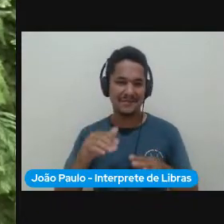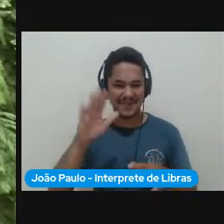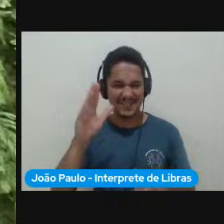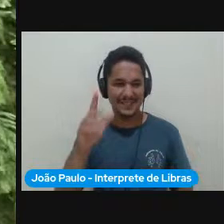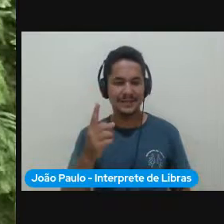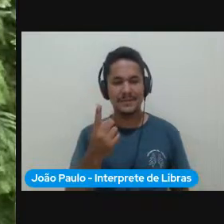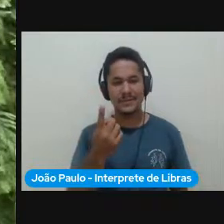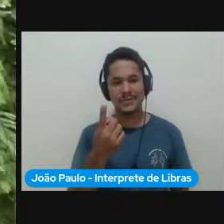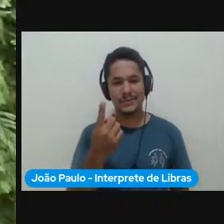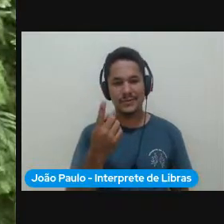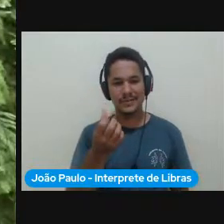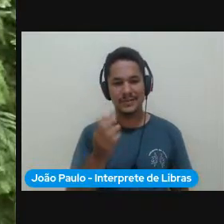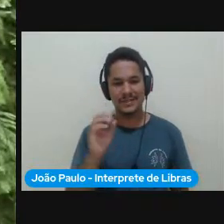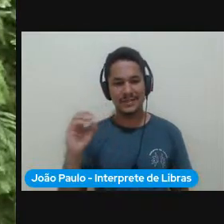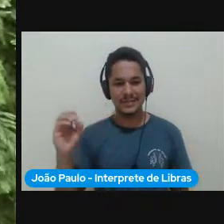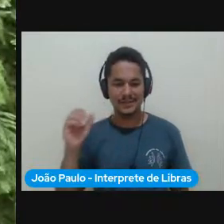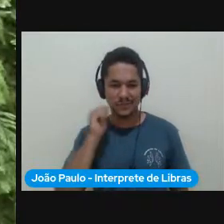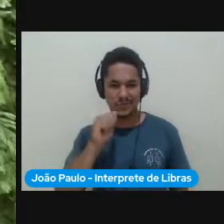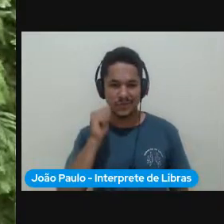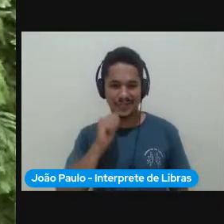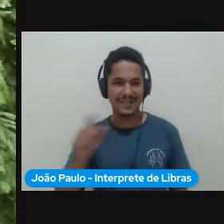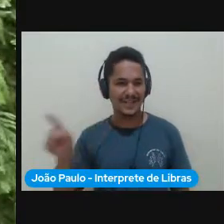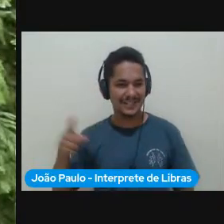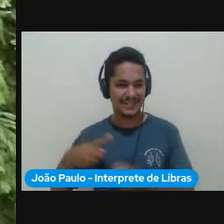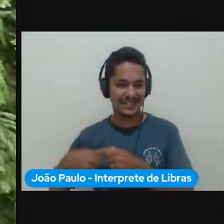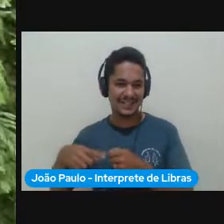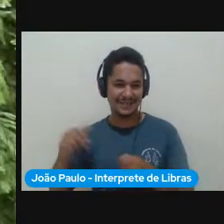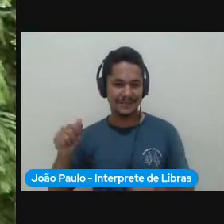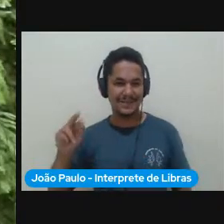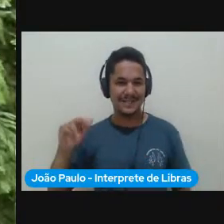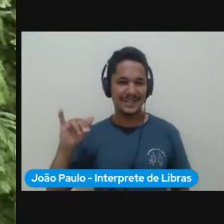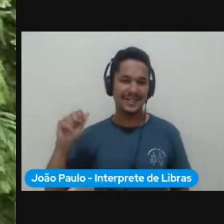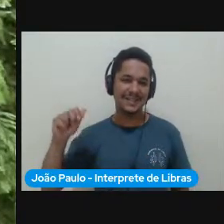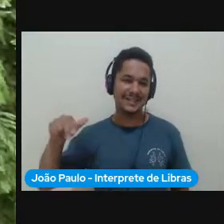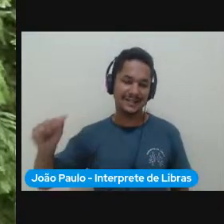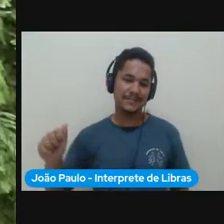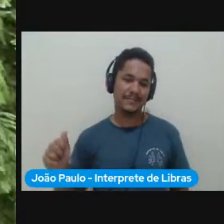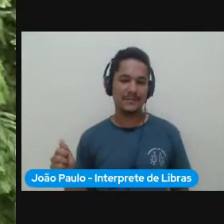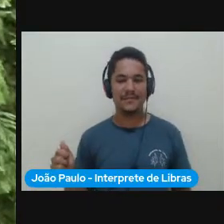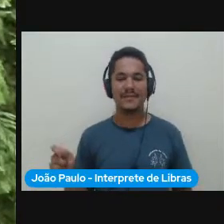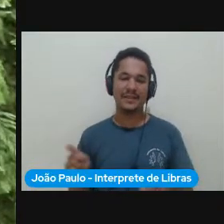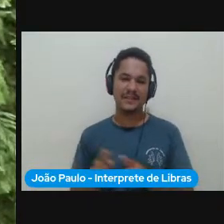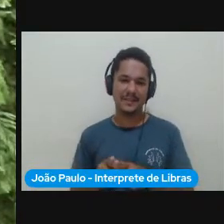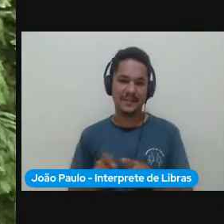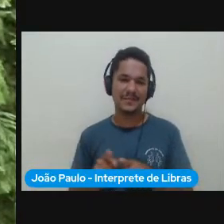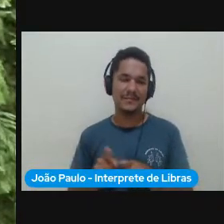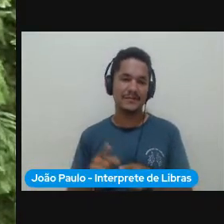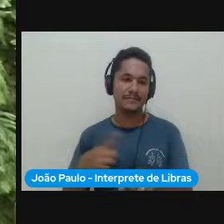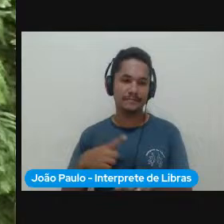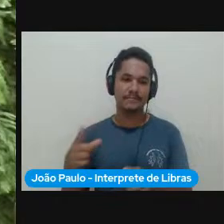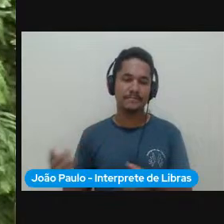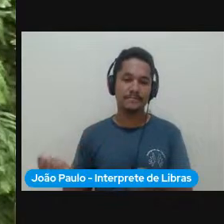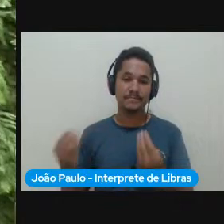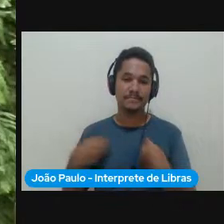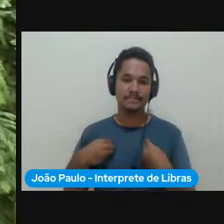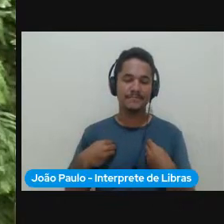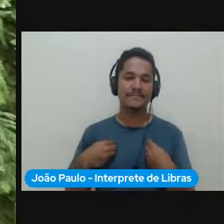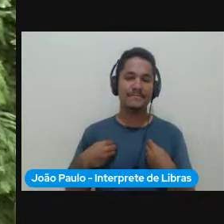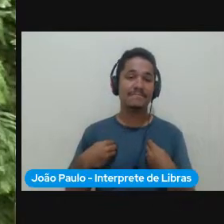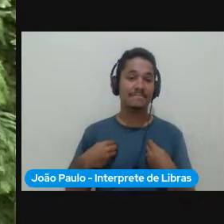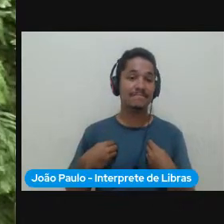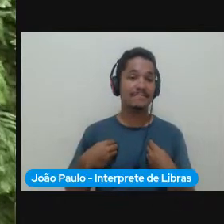mulheres empreendedoras de Mariana, nós atuamos e ganhamos aí relevância a nível não